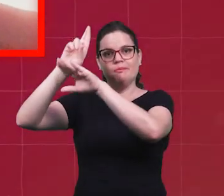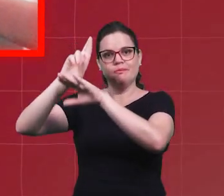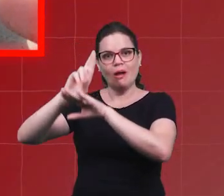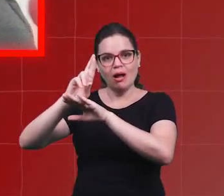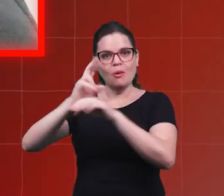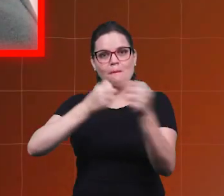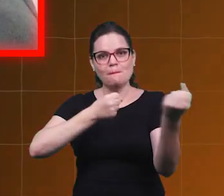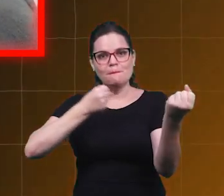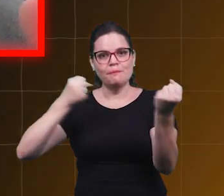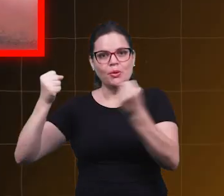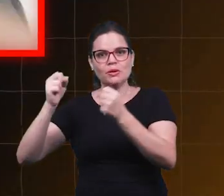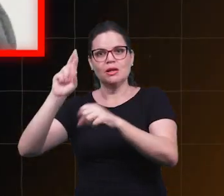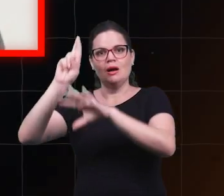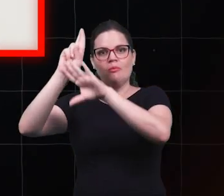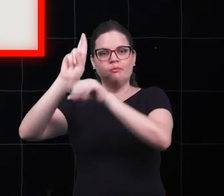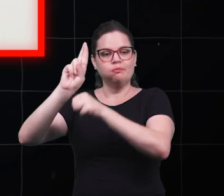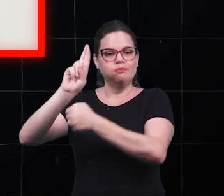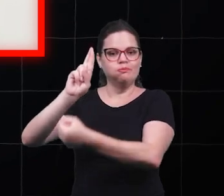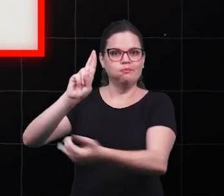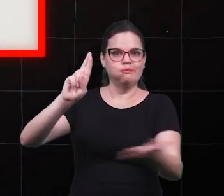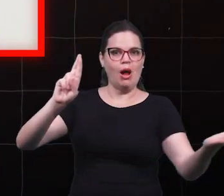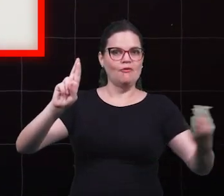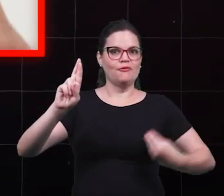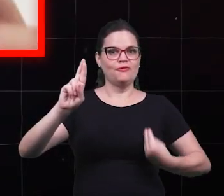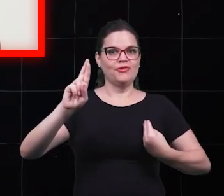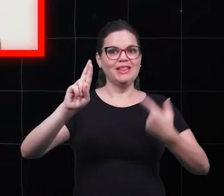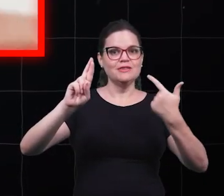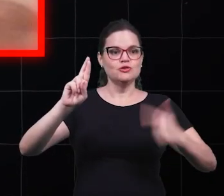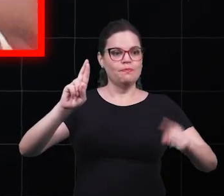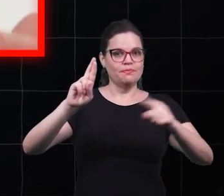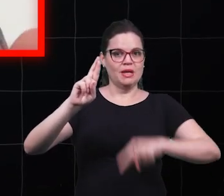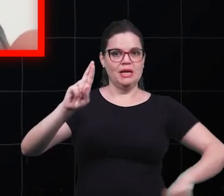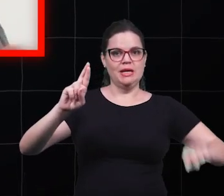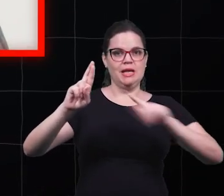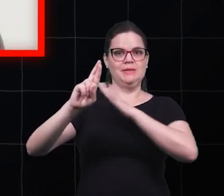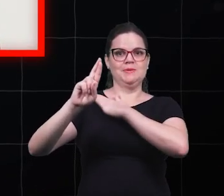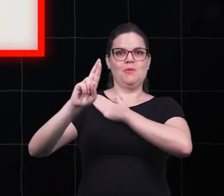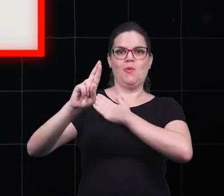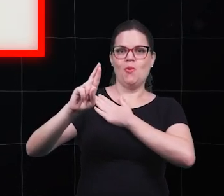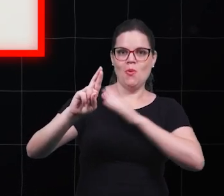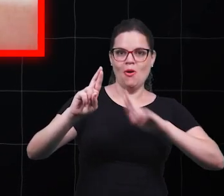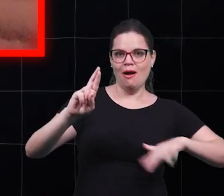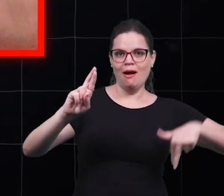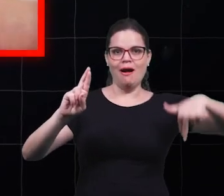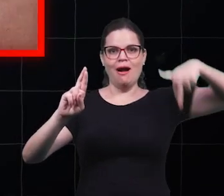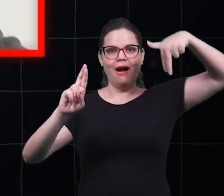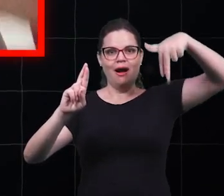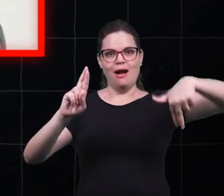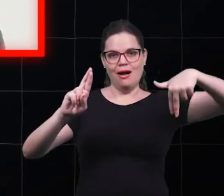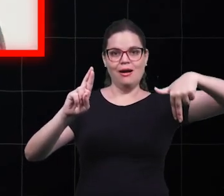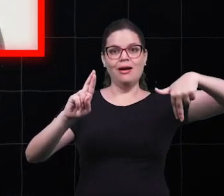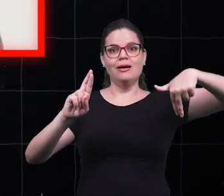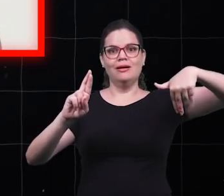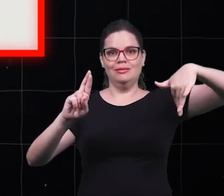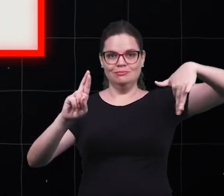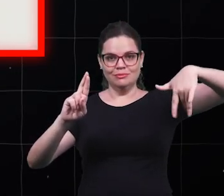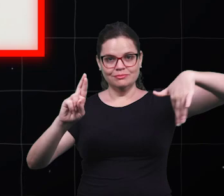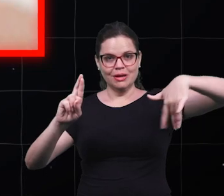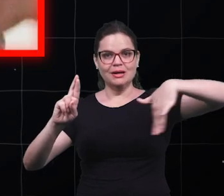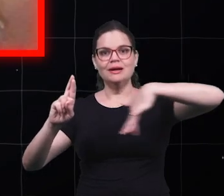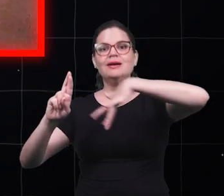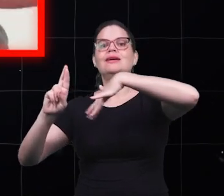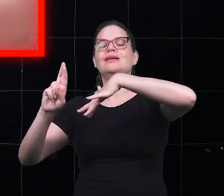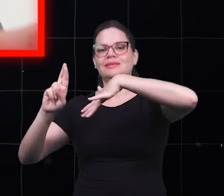serão ressuscitadas em corpos transformados. E a vida vai voltar.